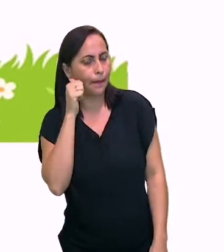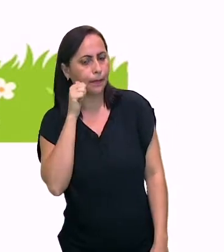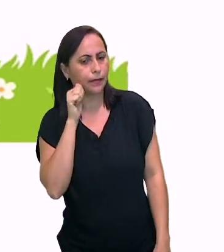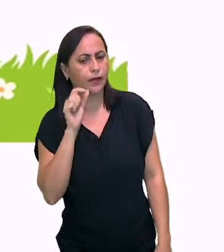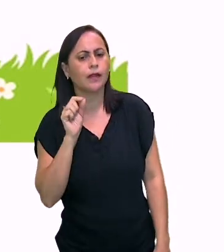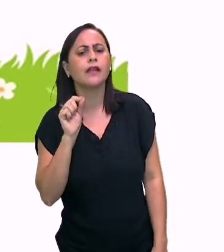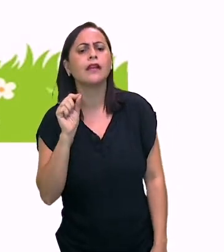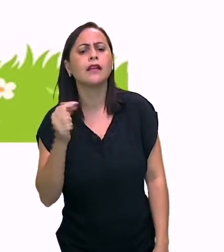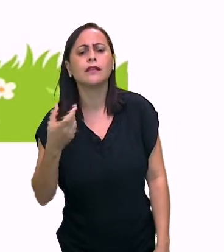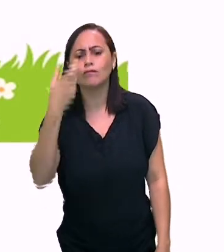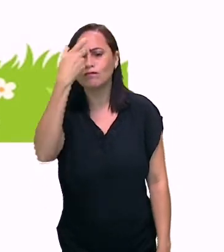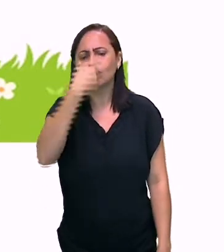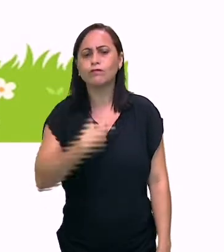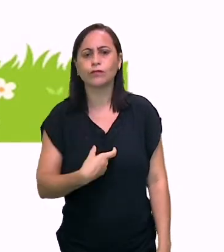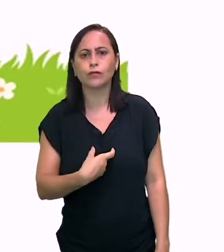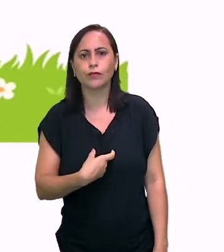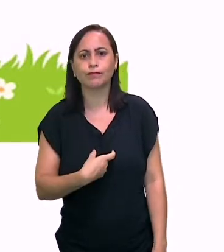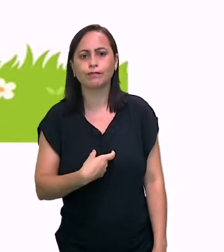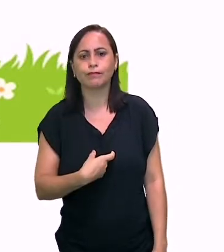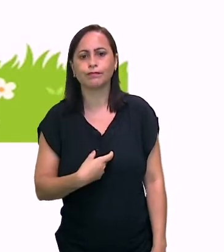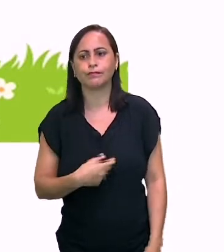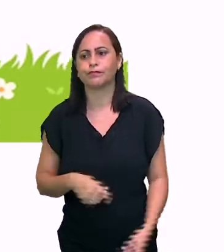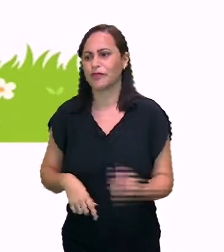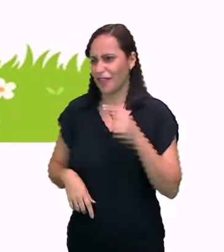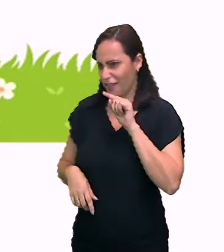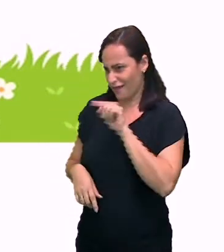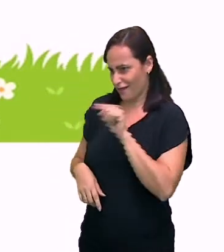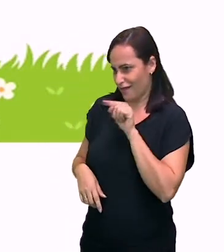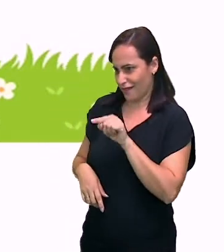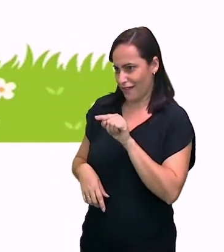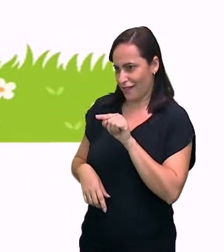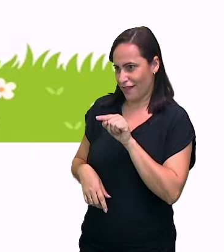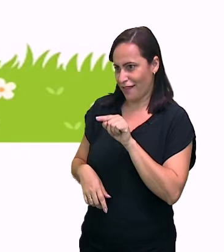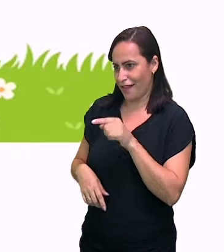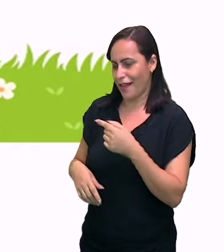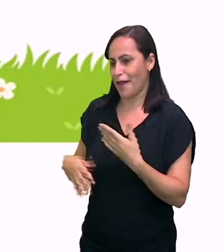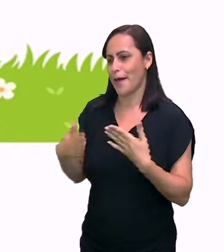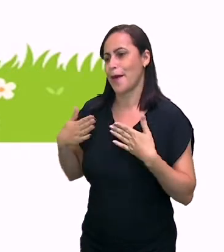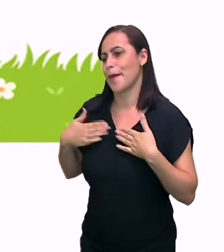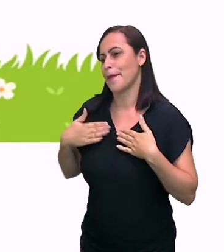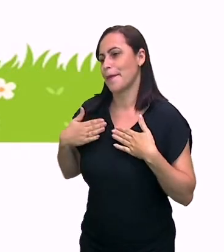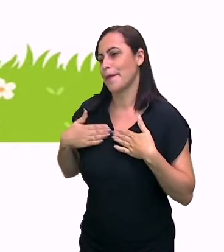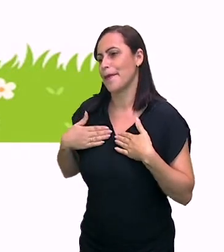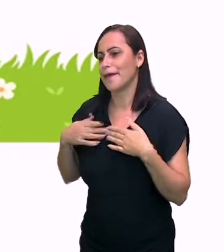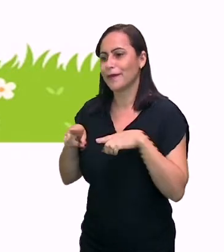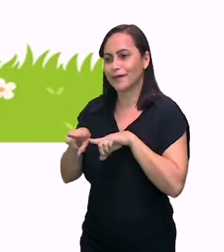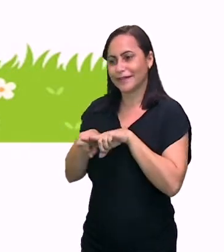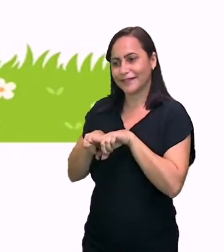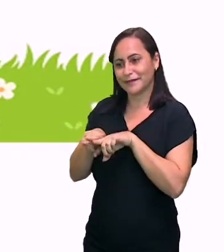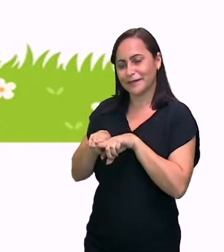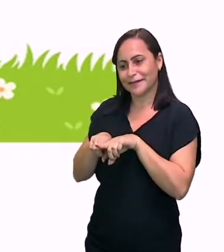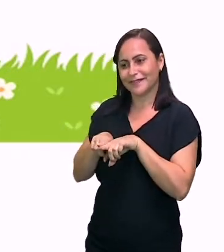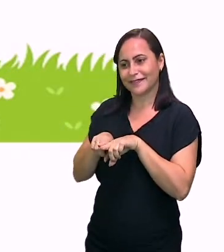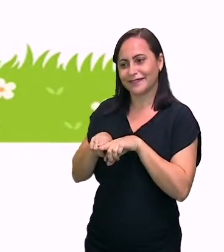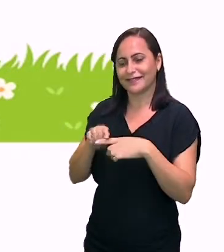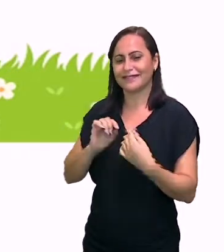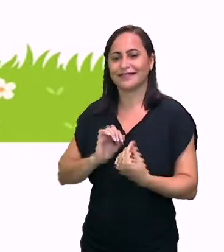quem sou eu? Você é o meu irmão,